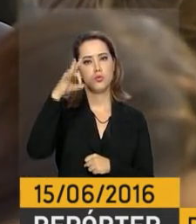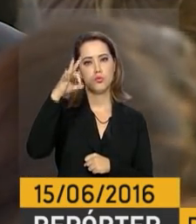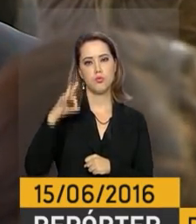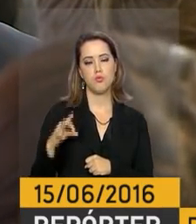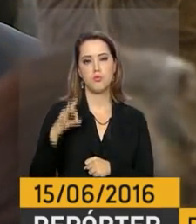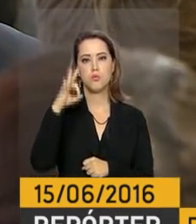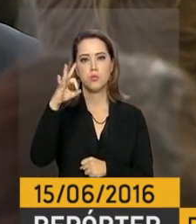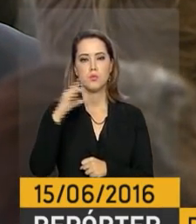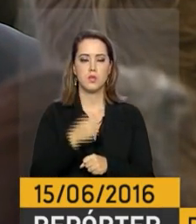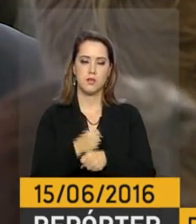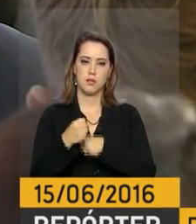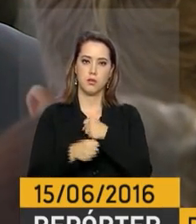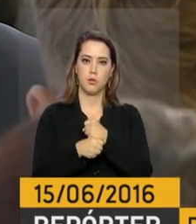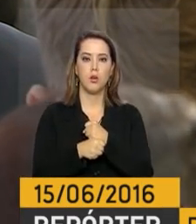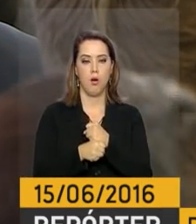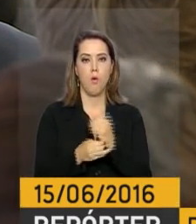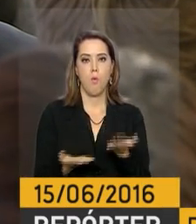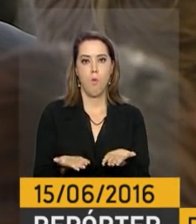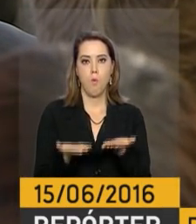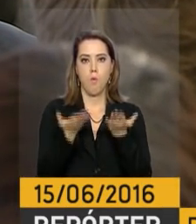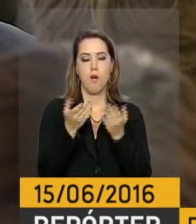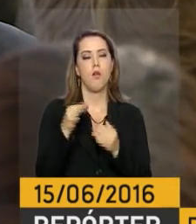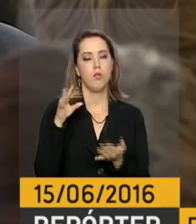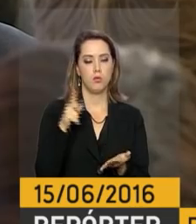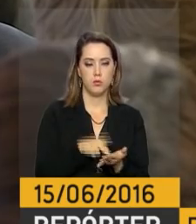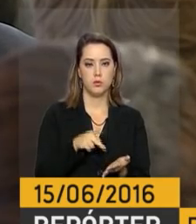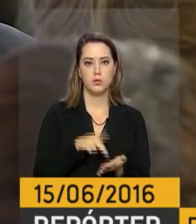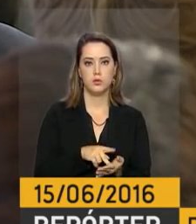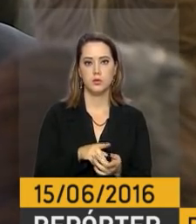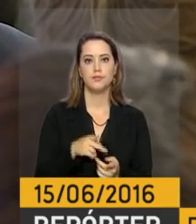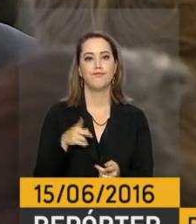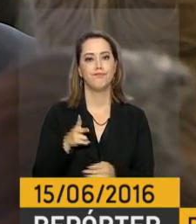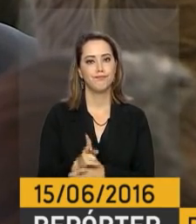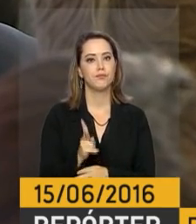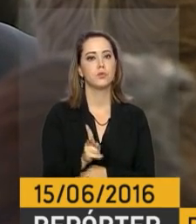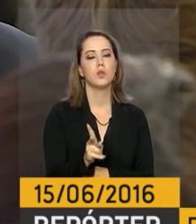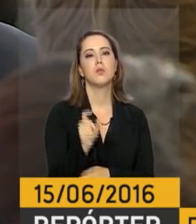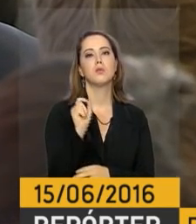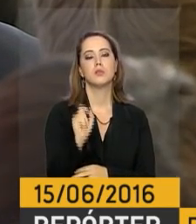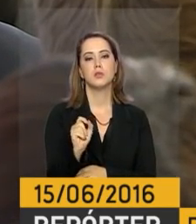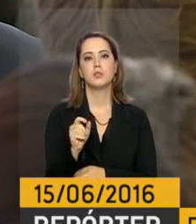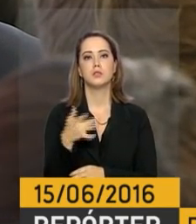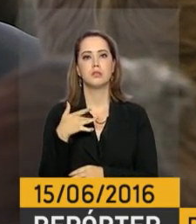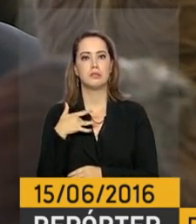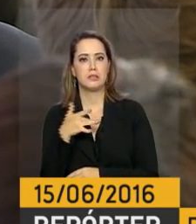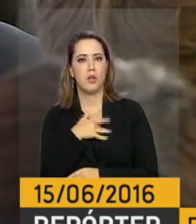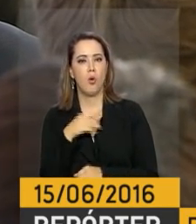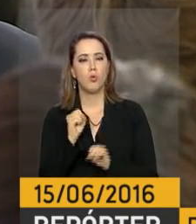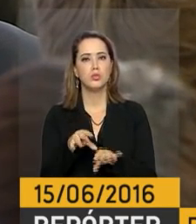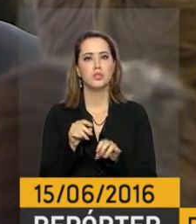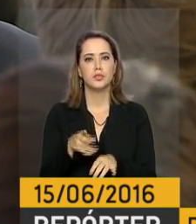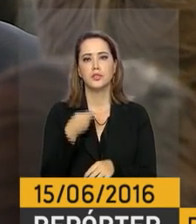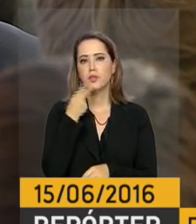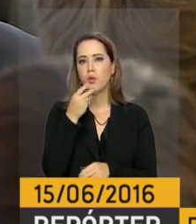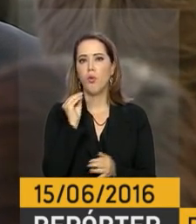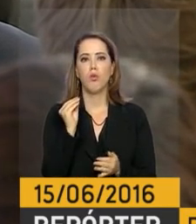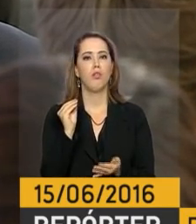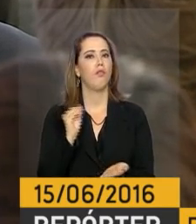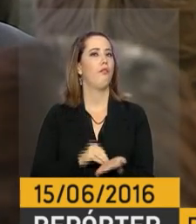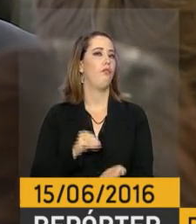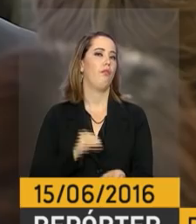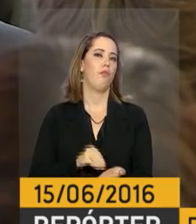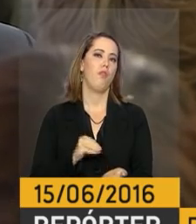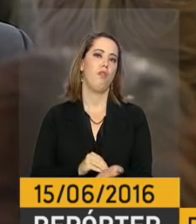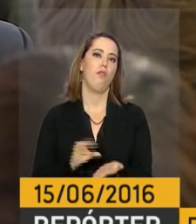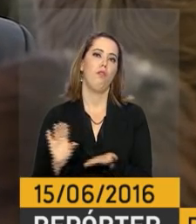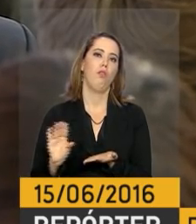considerando o GPDI, uma real e mesmo assim eh os atores do setor de saúde e educação dizem que falta recursos. Com a